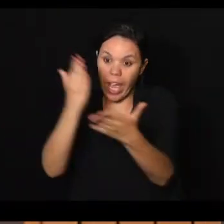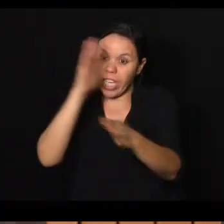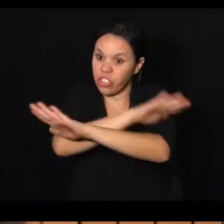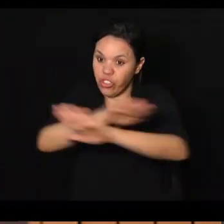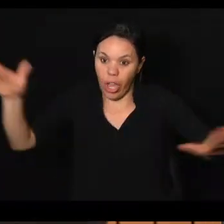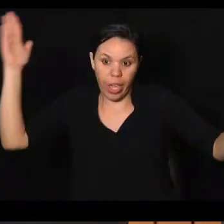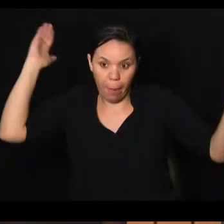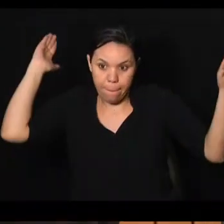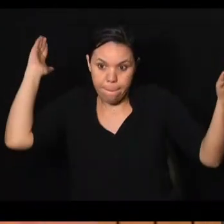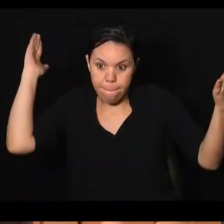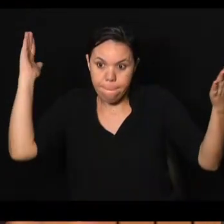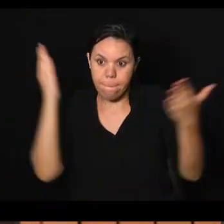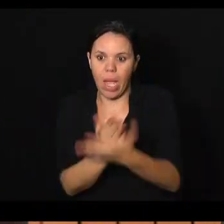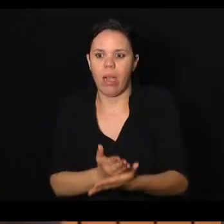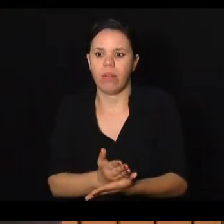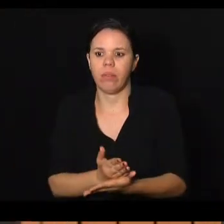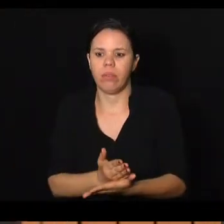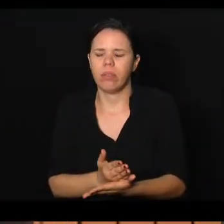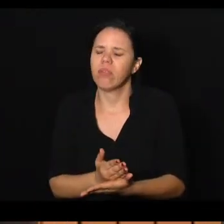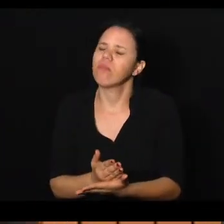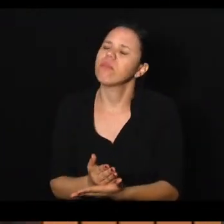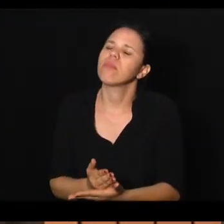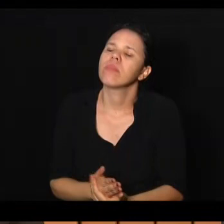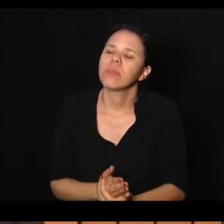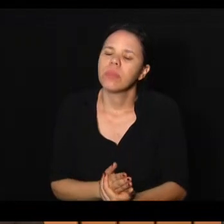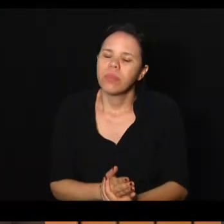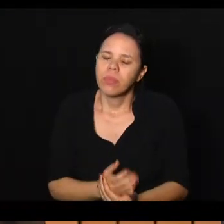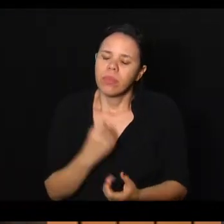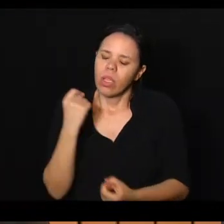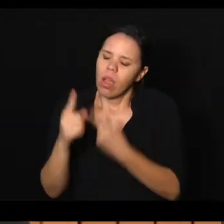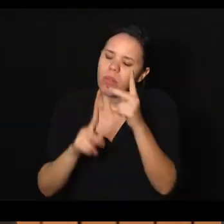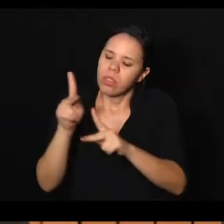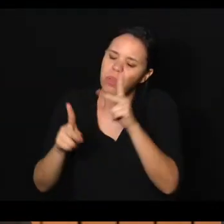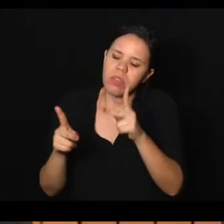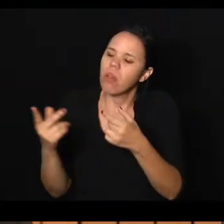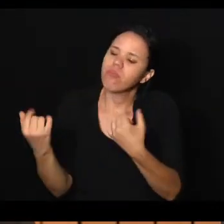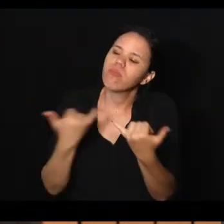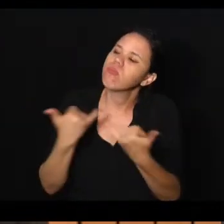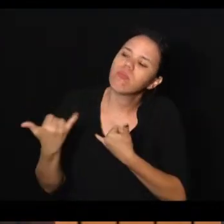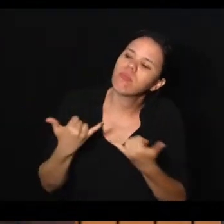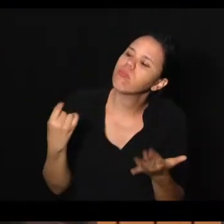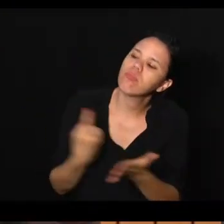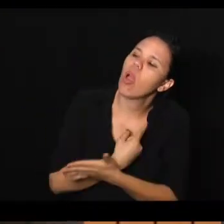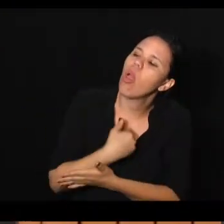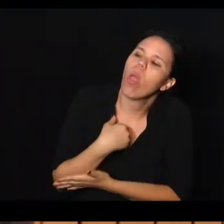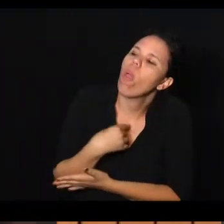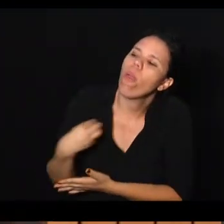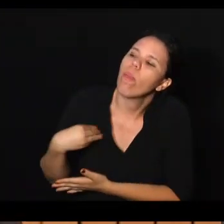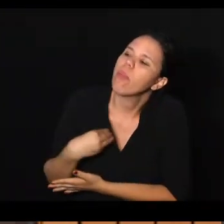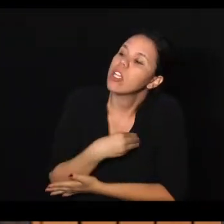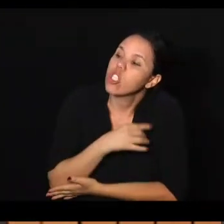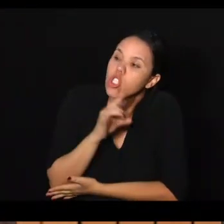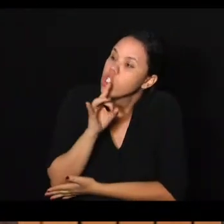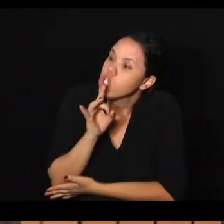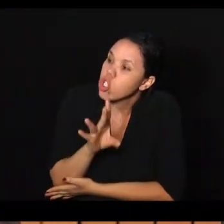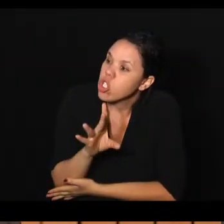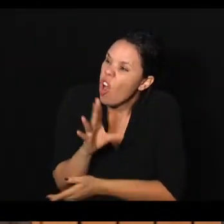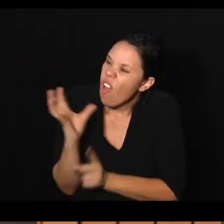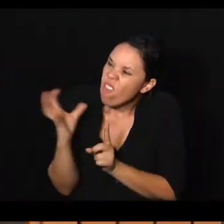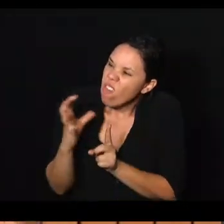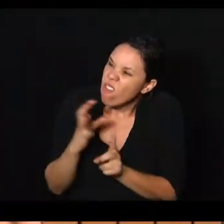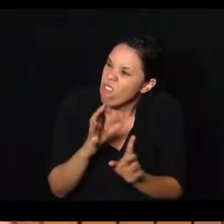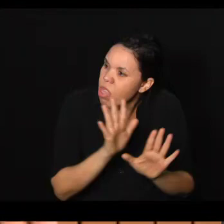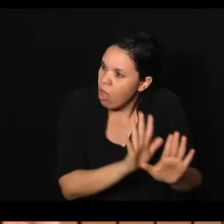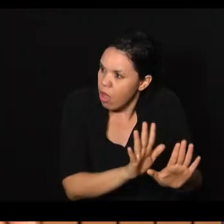chega. Aí alguns perguntam assim, ministra, é só com a repressão